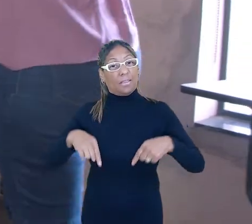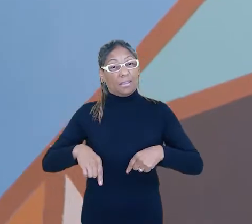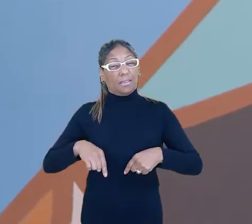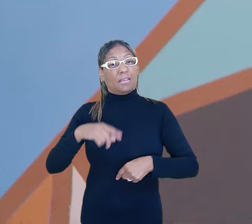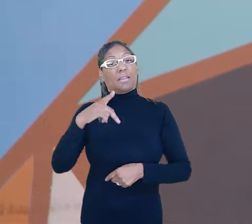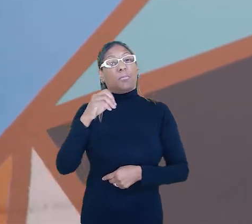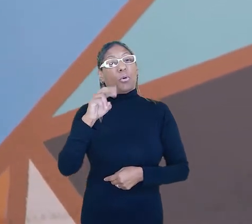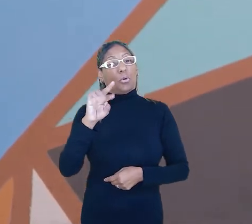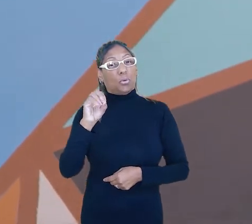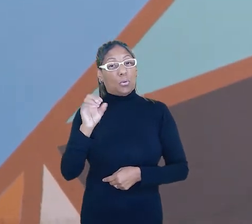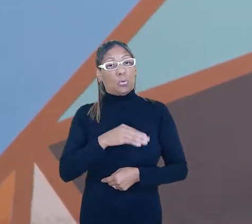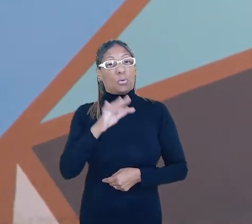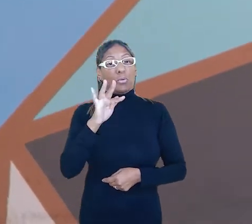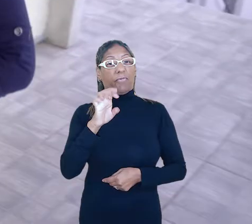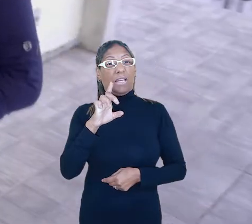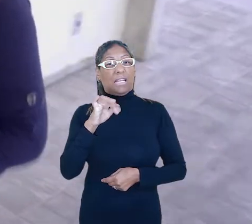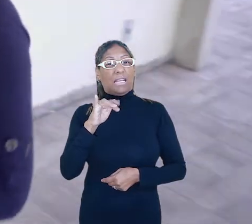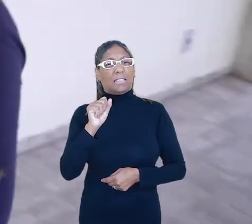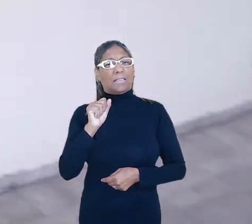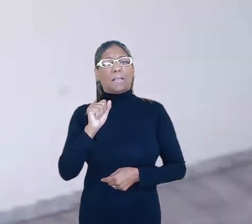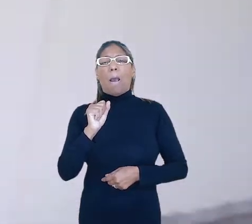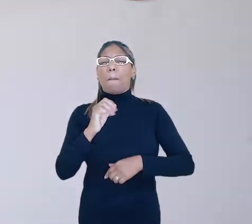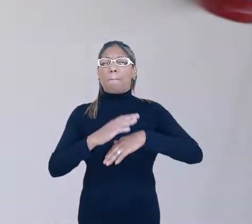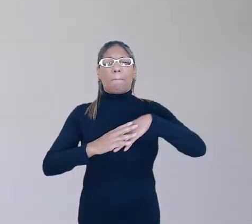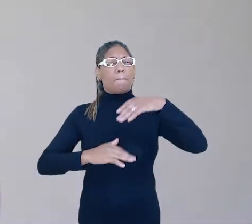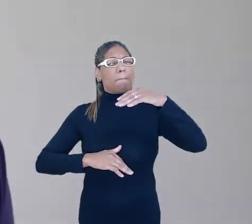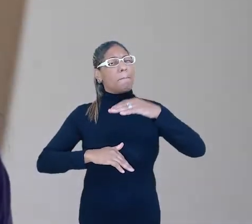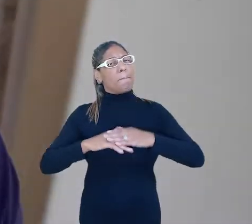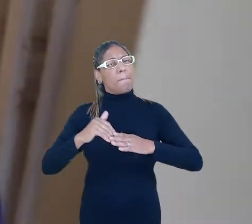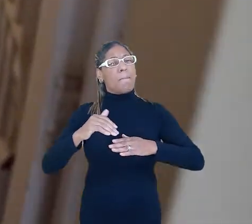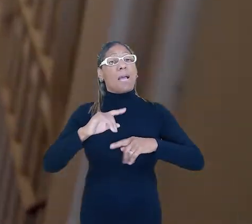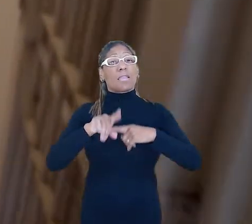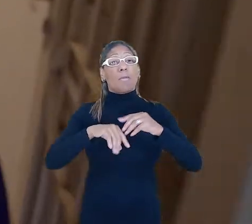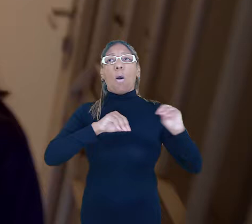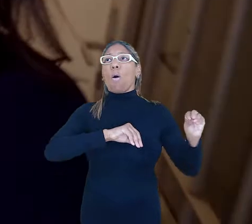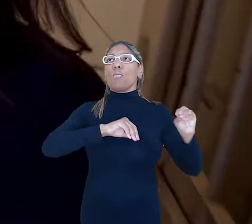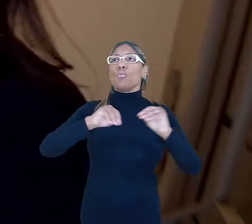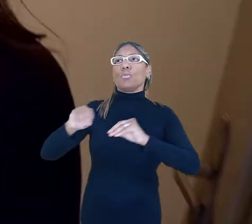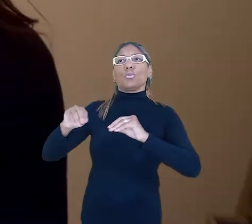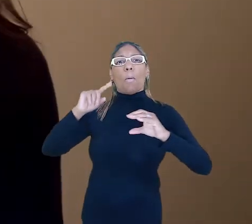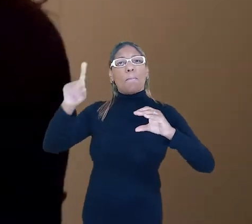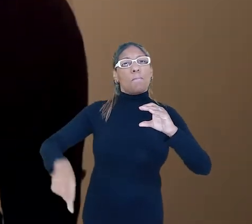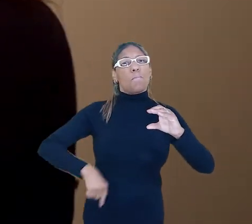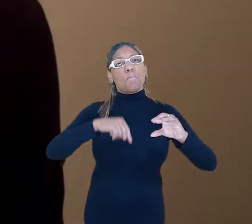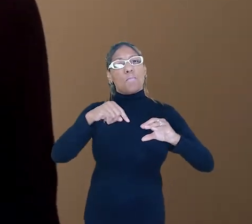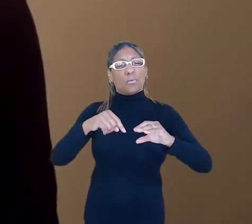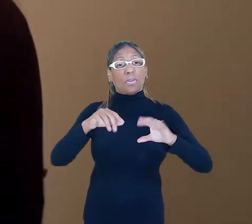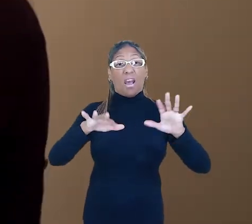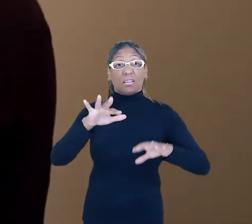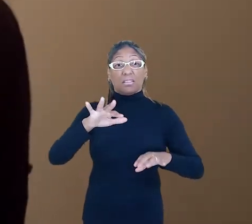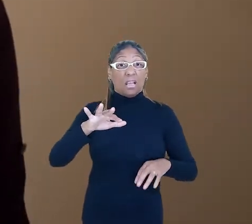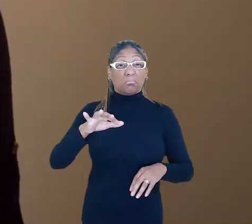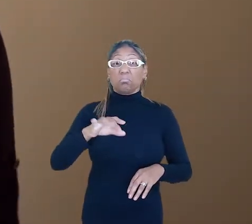aqui em Porto Feliz muitos talentos, né, que saíram daqui e foram, né, para o mundo. Às vezes eles não encontram,